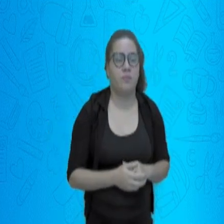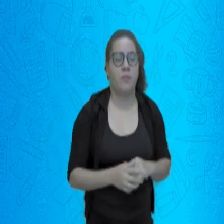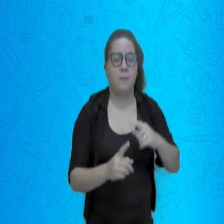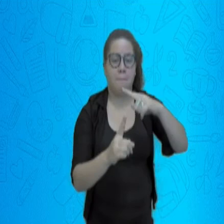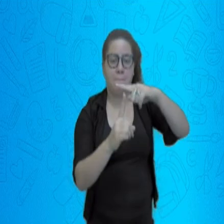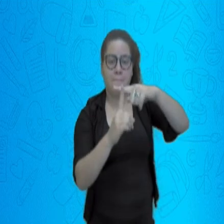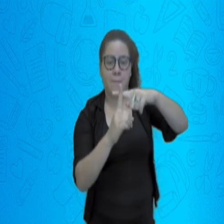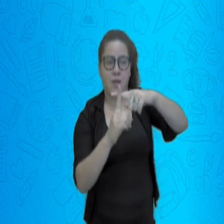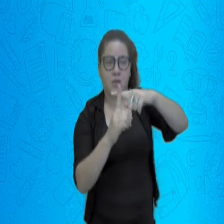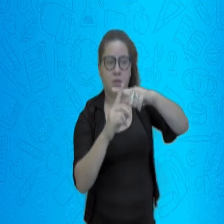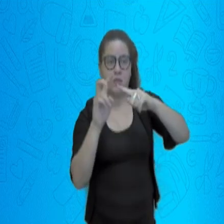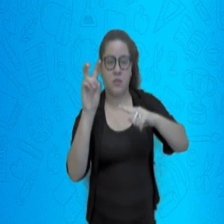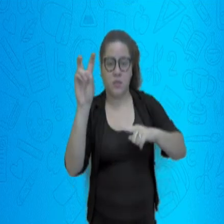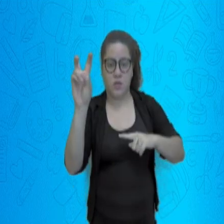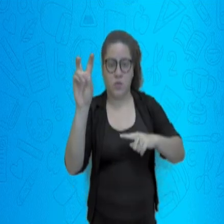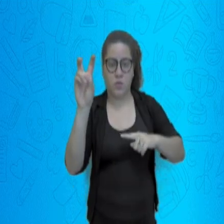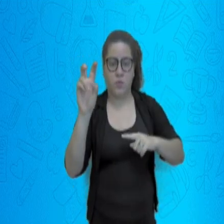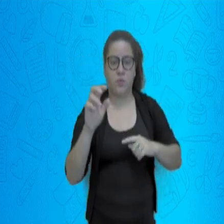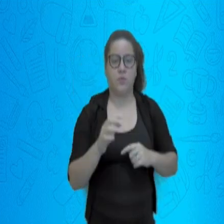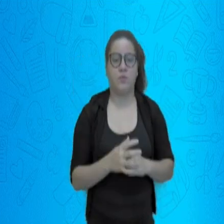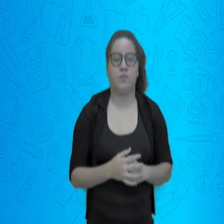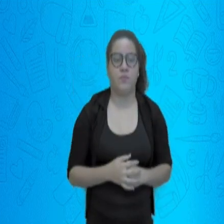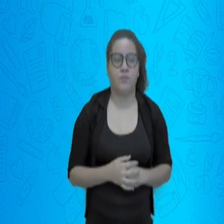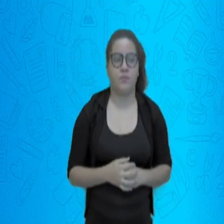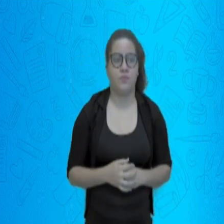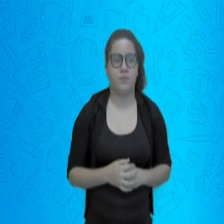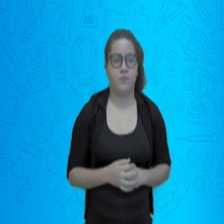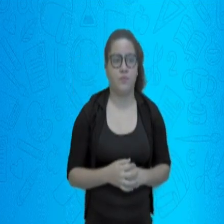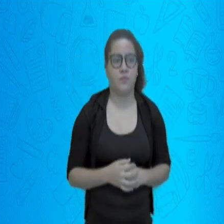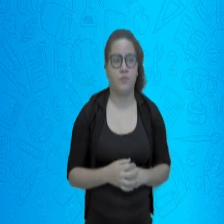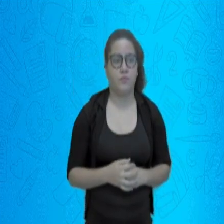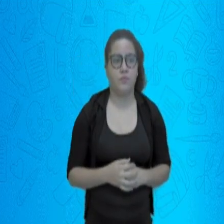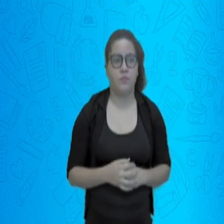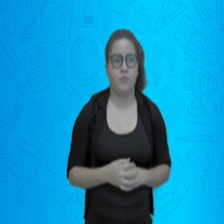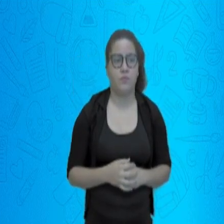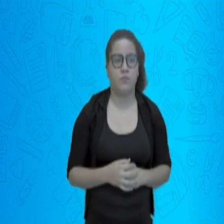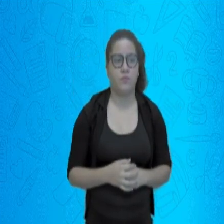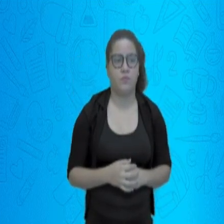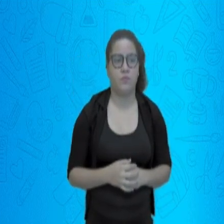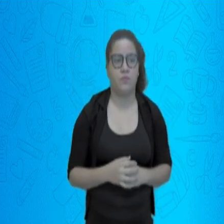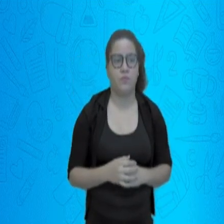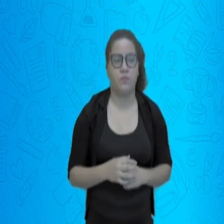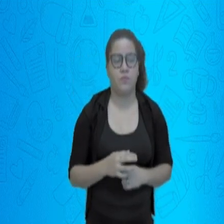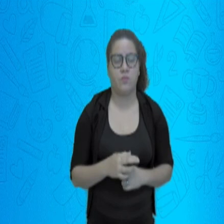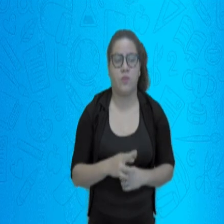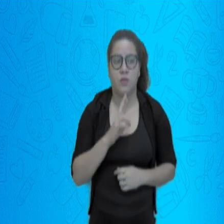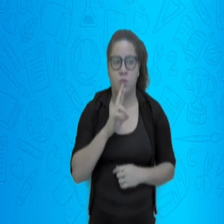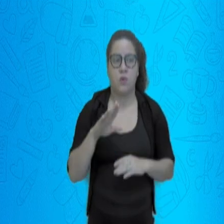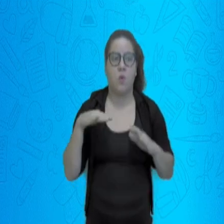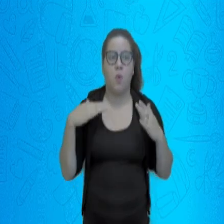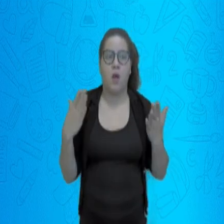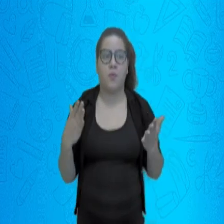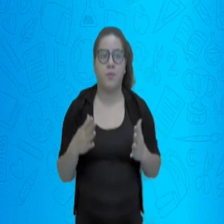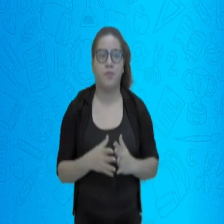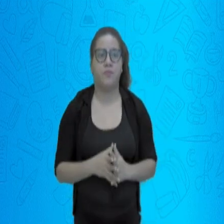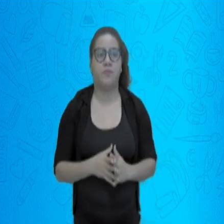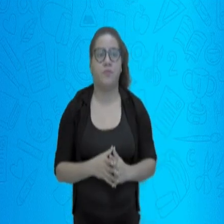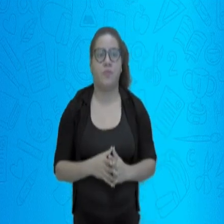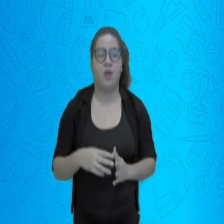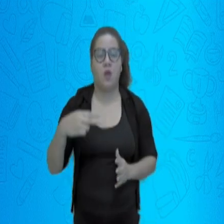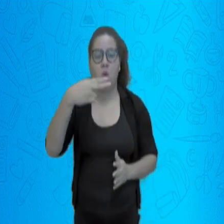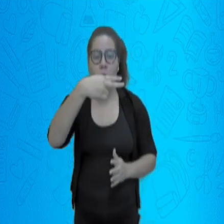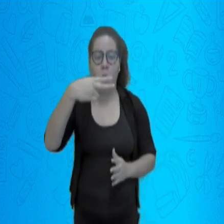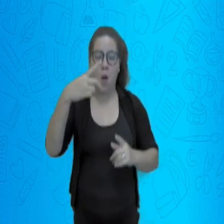mais 5, que vai ser quanto? 1 mais 5, mais